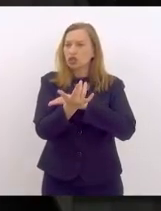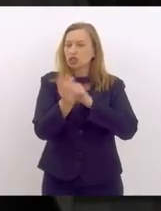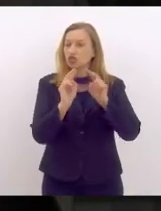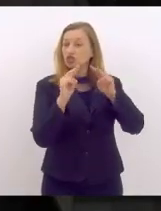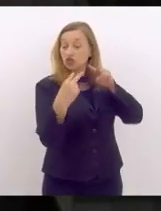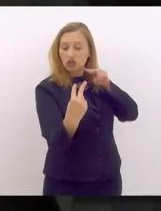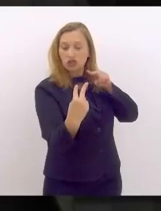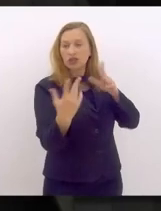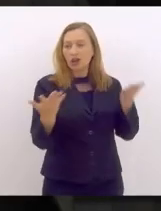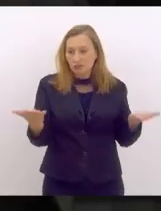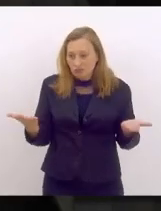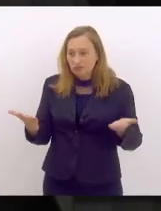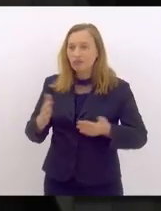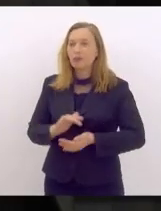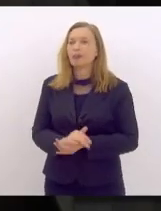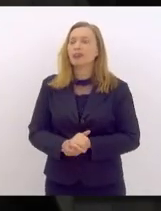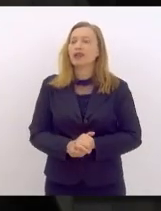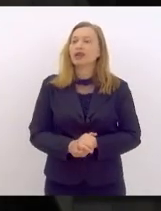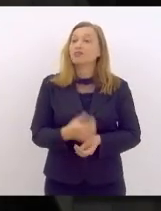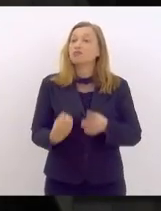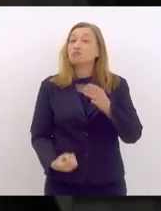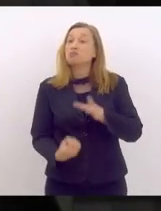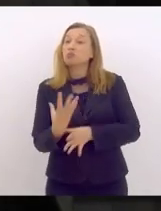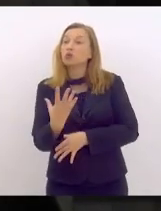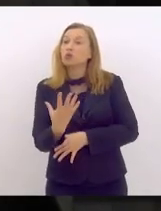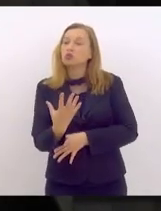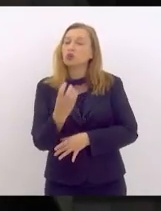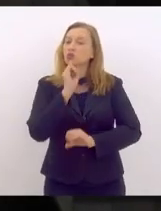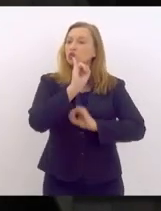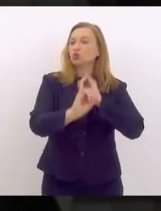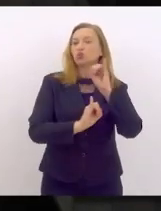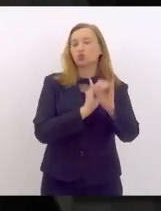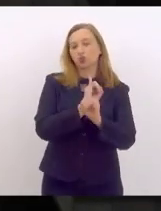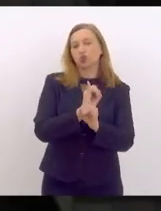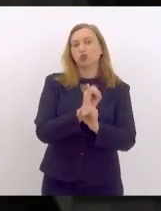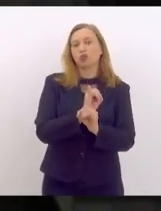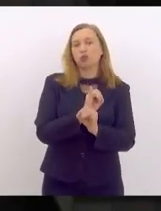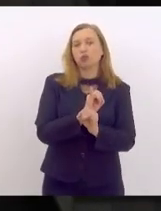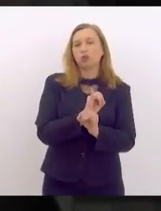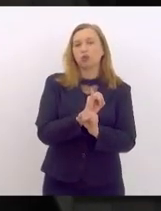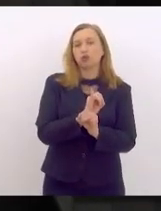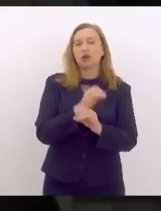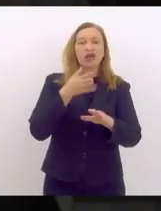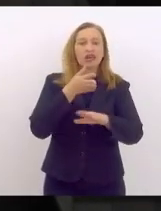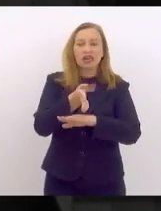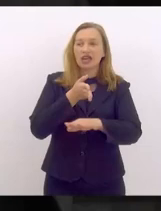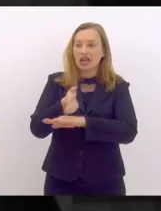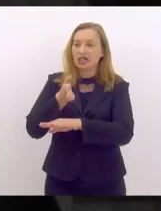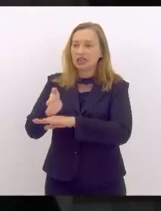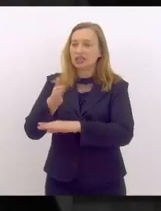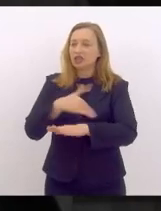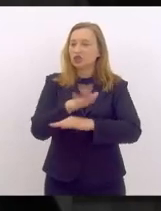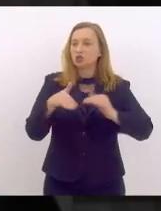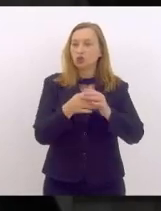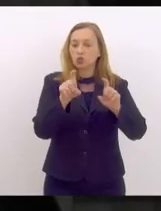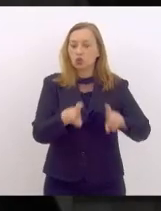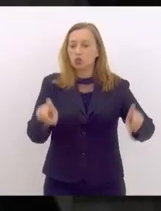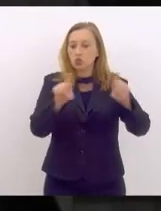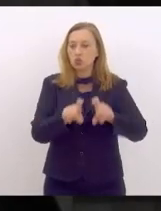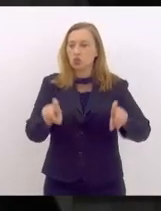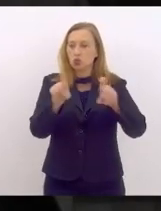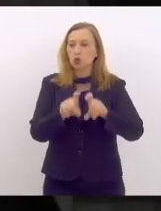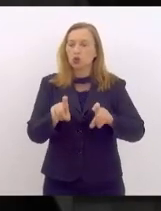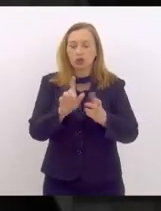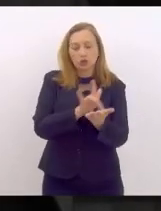aquela que é produzida via internet que entra em todos os computadores em